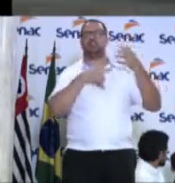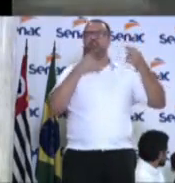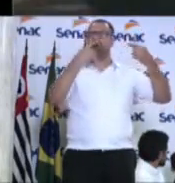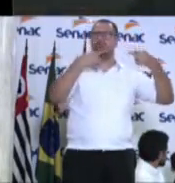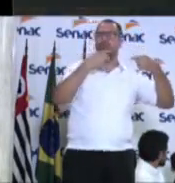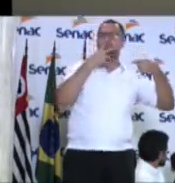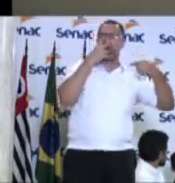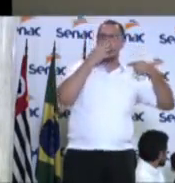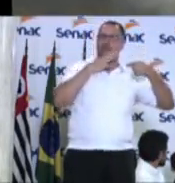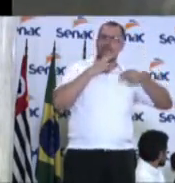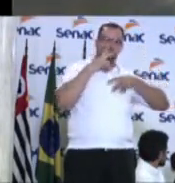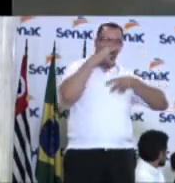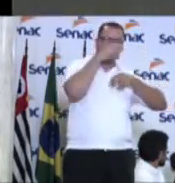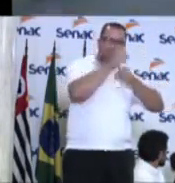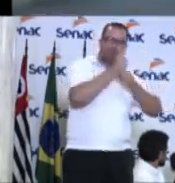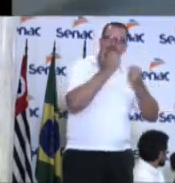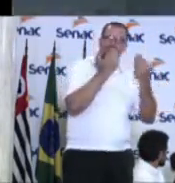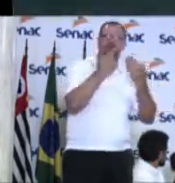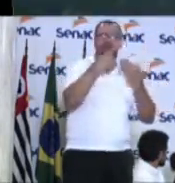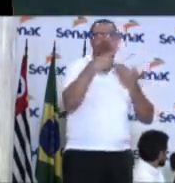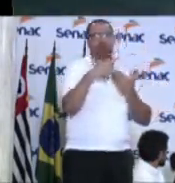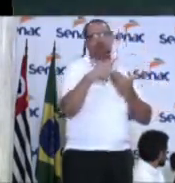do que você.